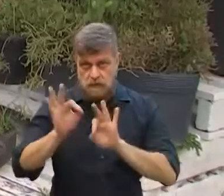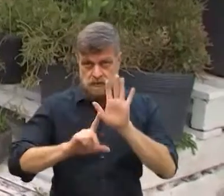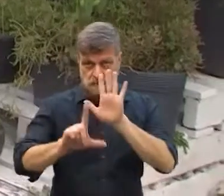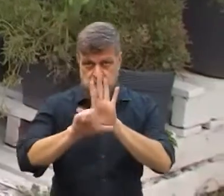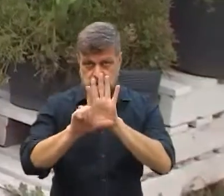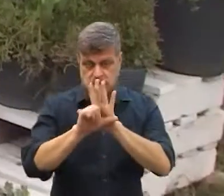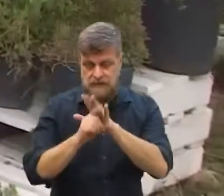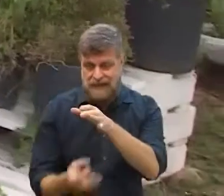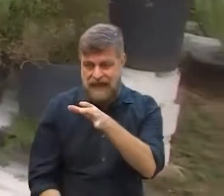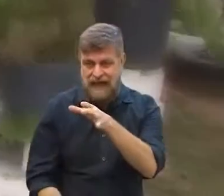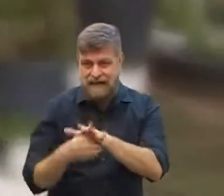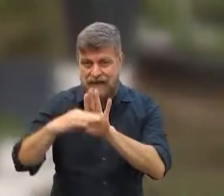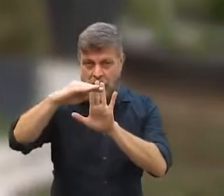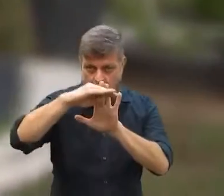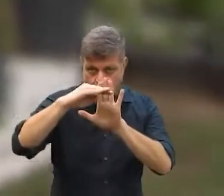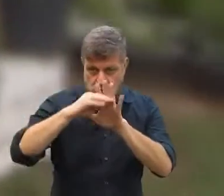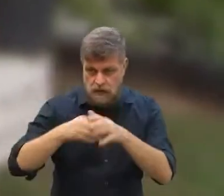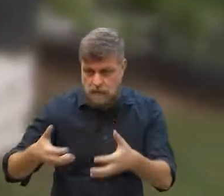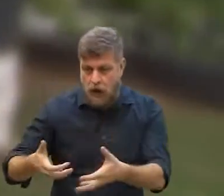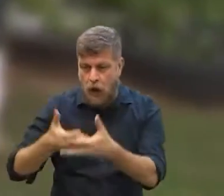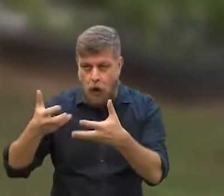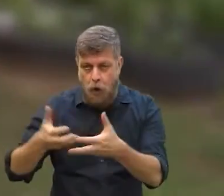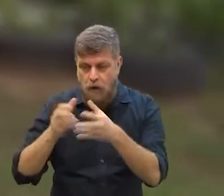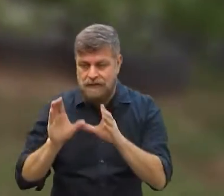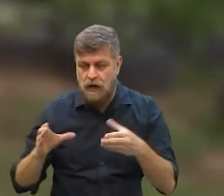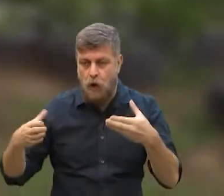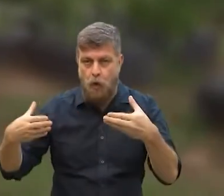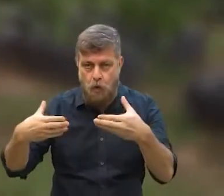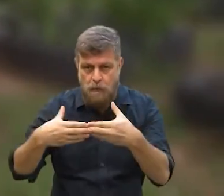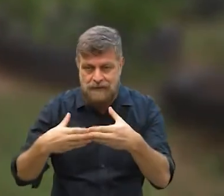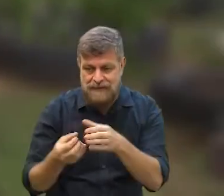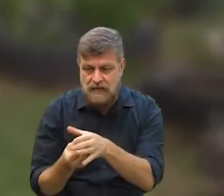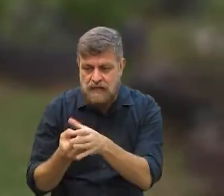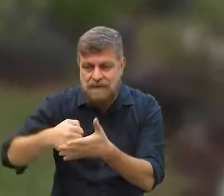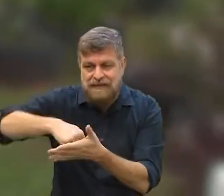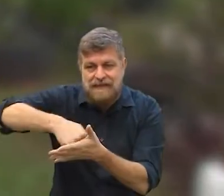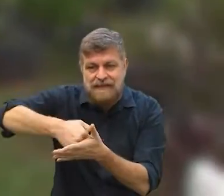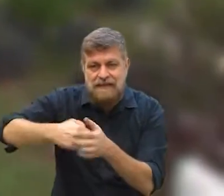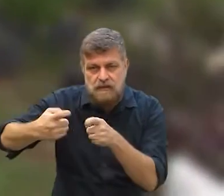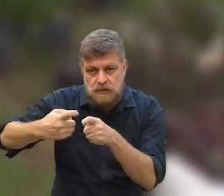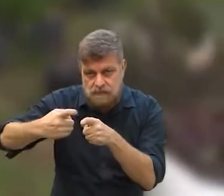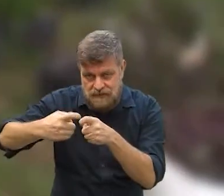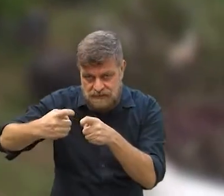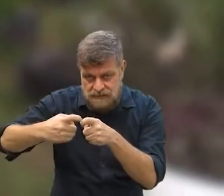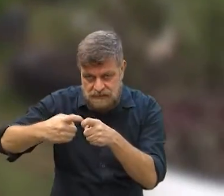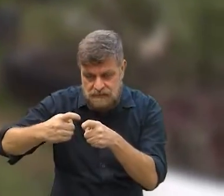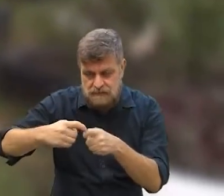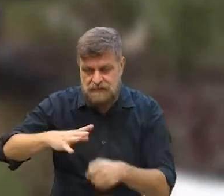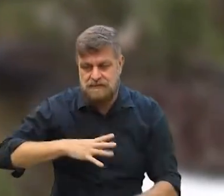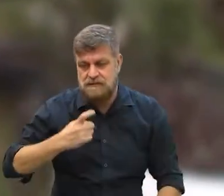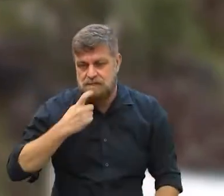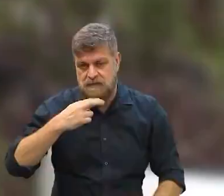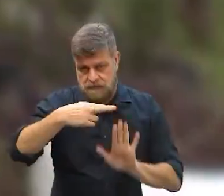O projeto de lei institui o programa Horta Comunitária de Plantas Medicinais e Fitoterápicas no município de Campinas e